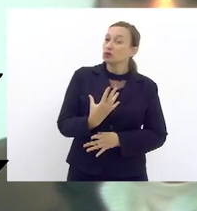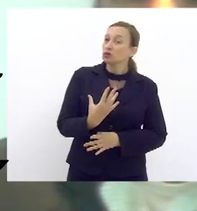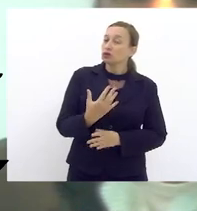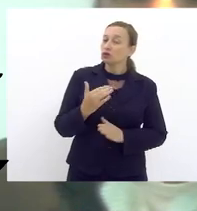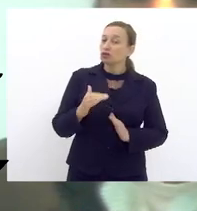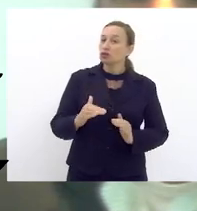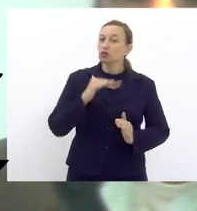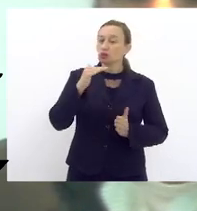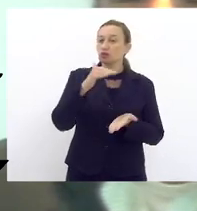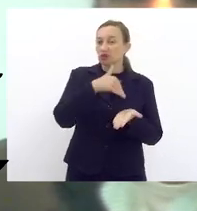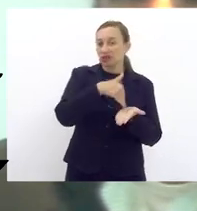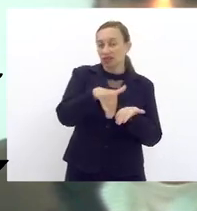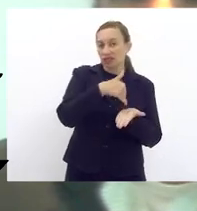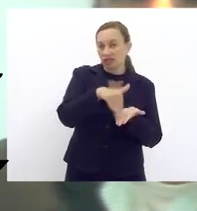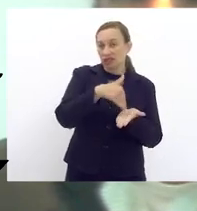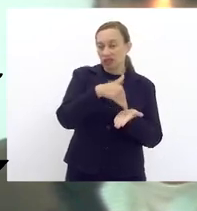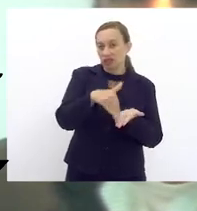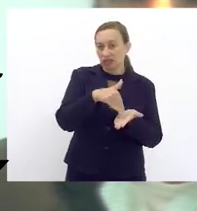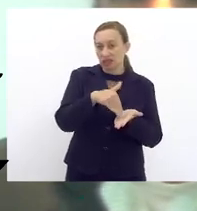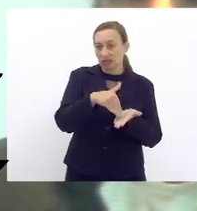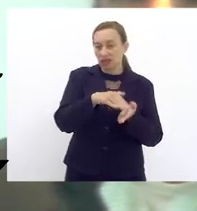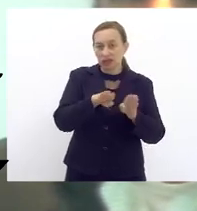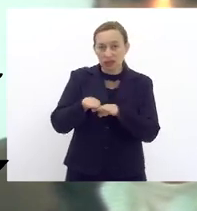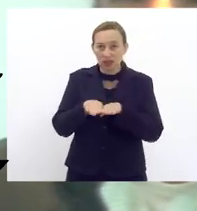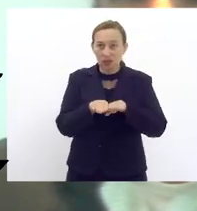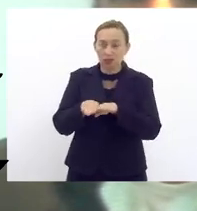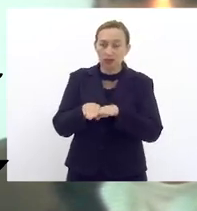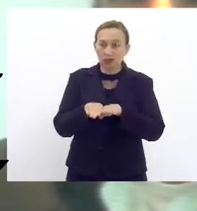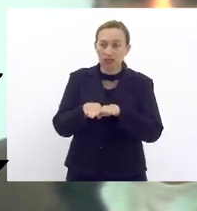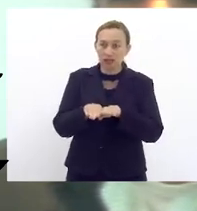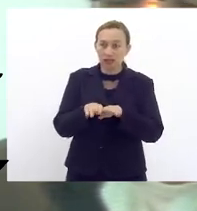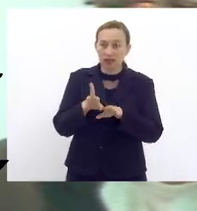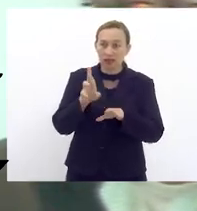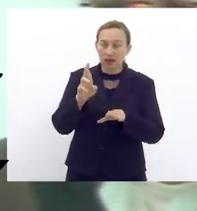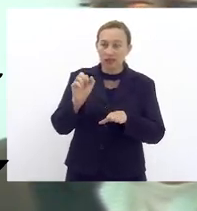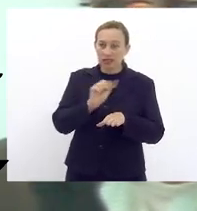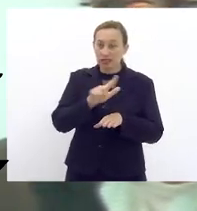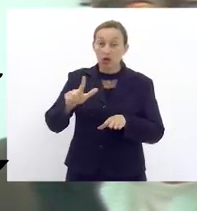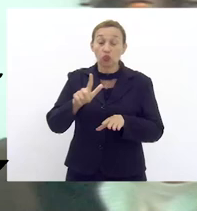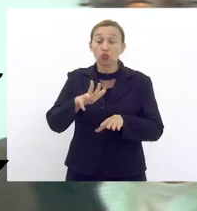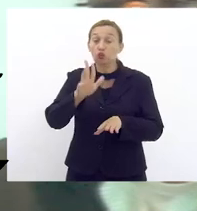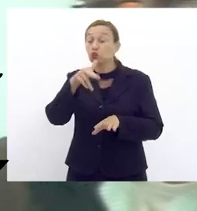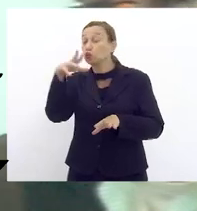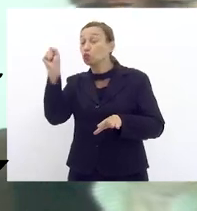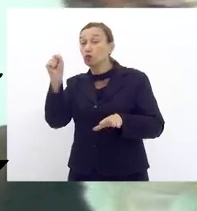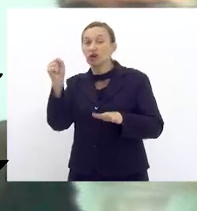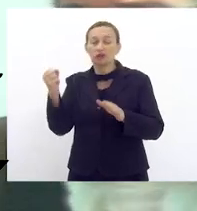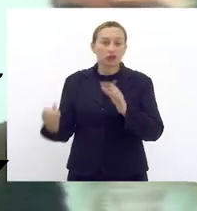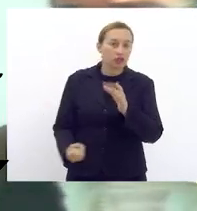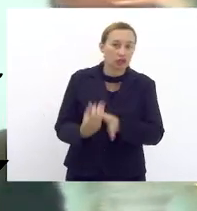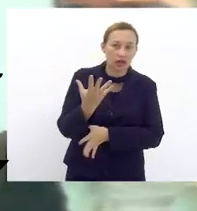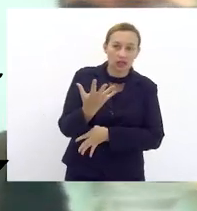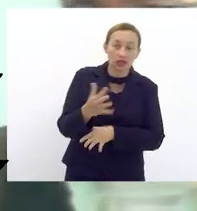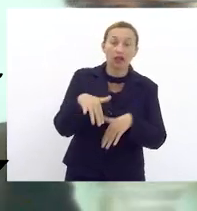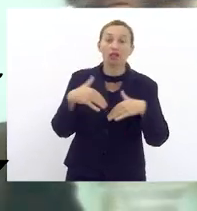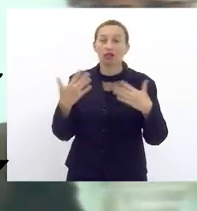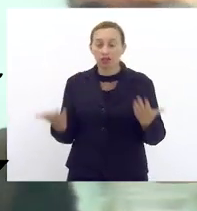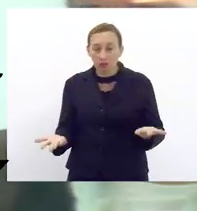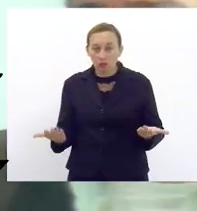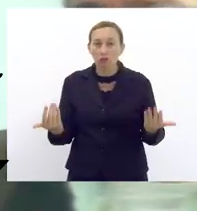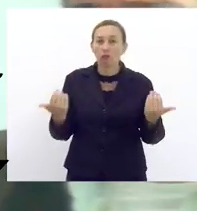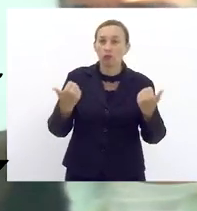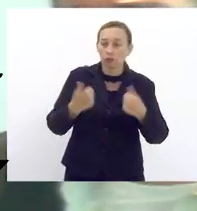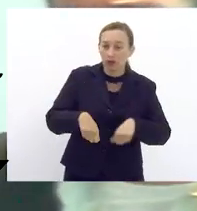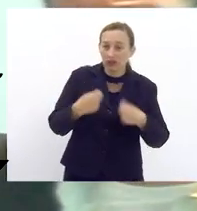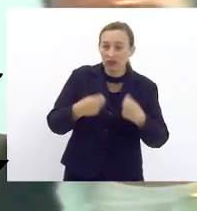subsecretaria de promoção da Igualdade racial e nunca foi criada essa estrutura então nós precisamos